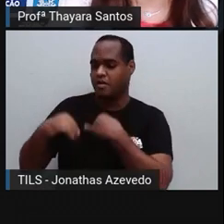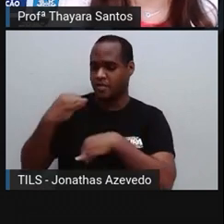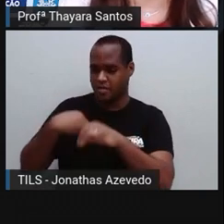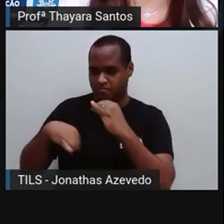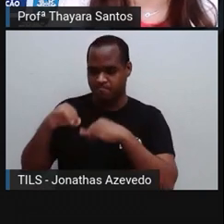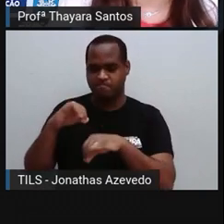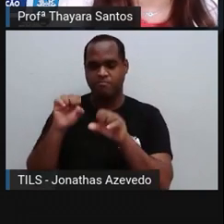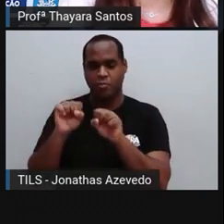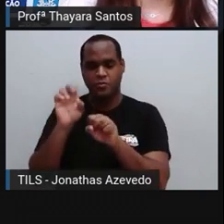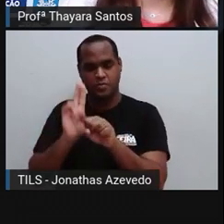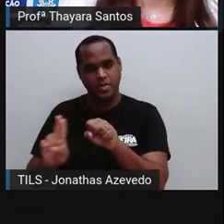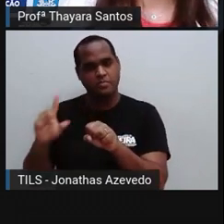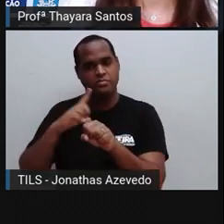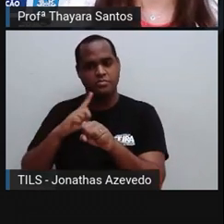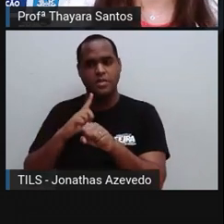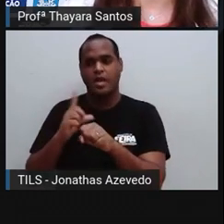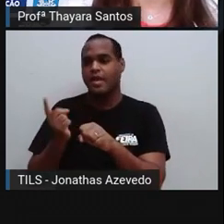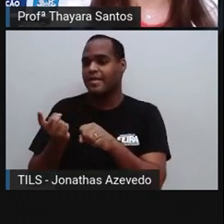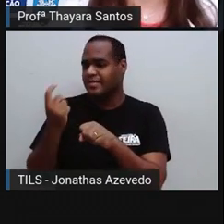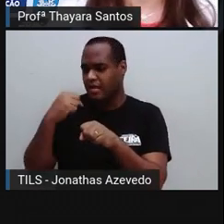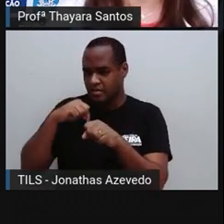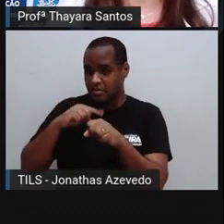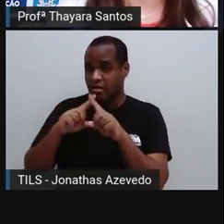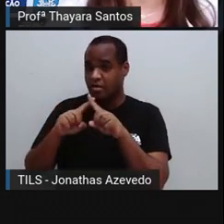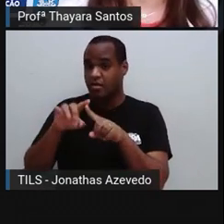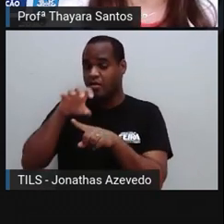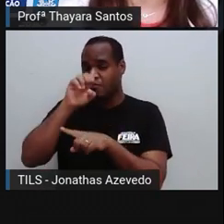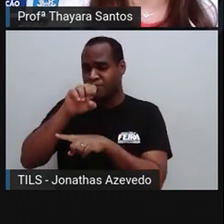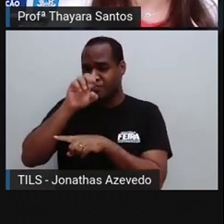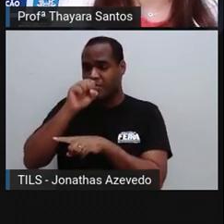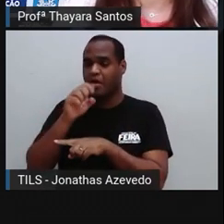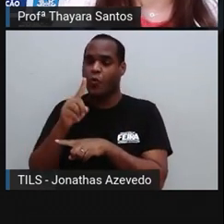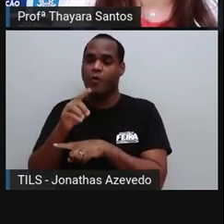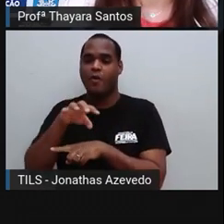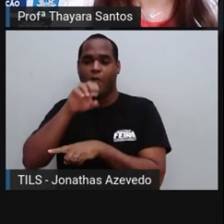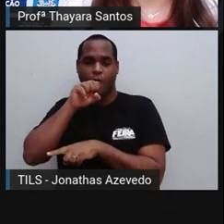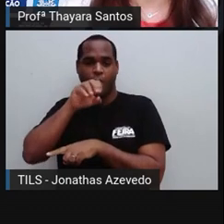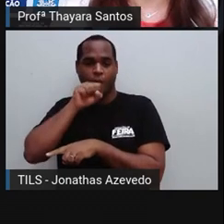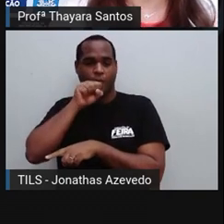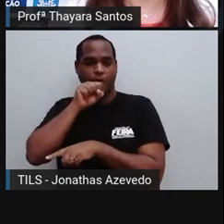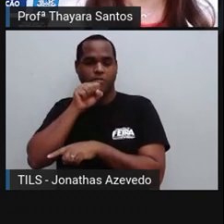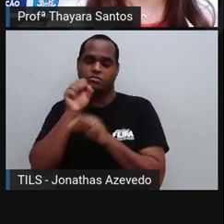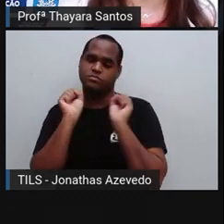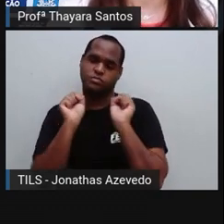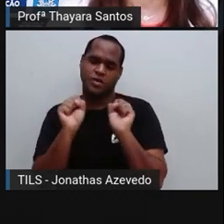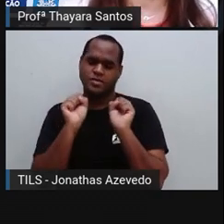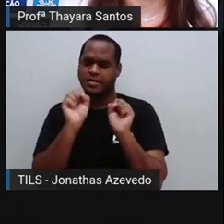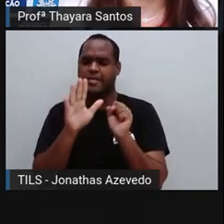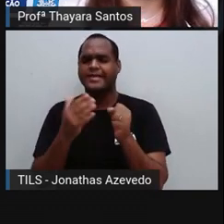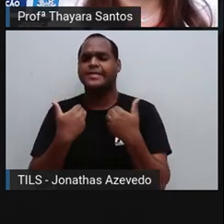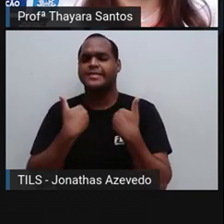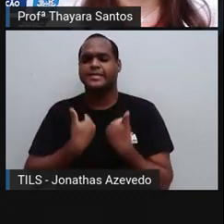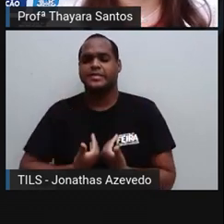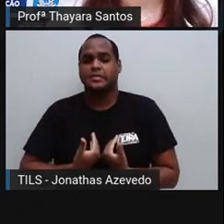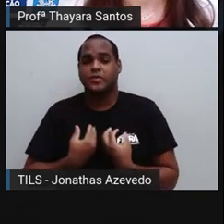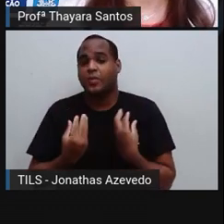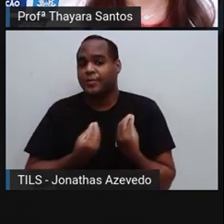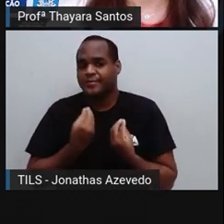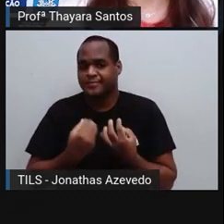normalmente utilizadas como solventes, que podem ser aspiradas pelo nariz ou pela boca. E qual é o efeito disso no nosso